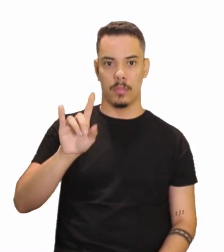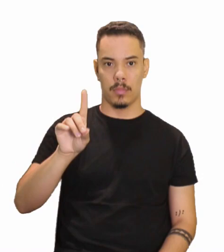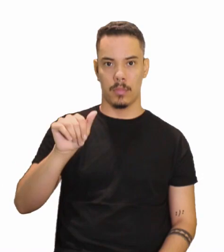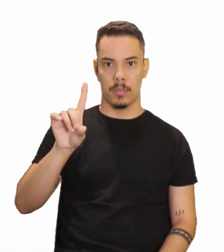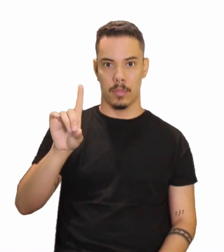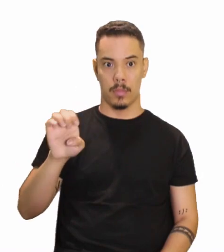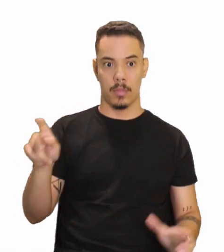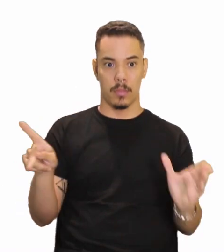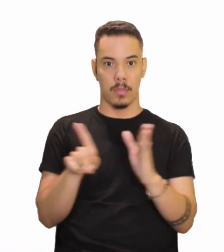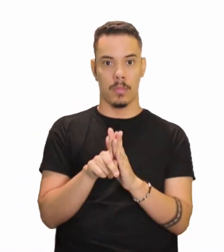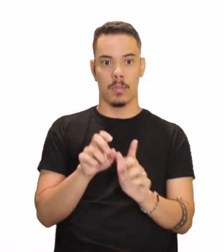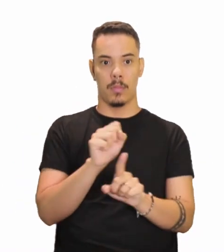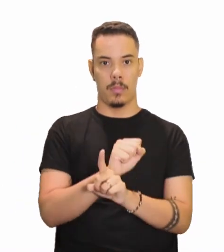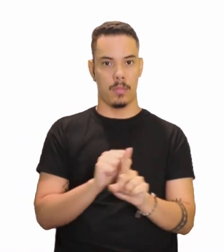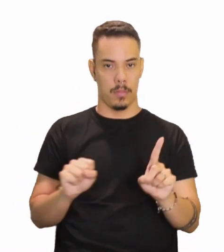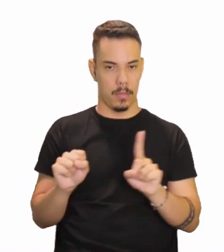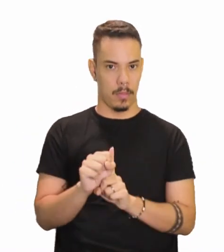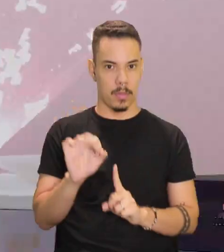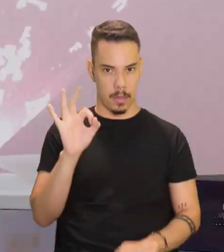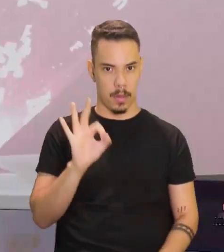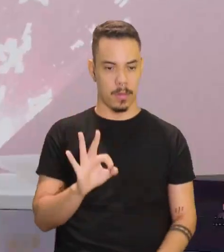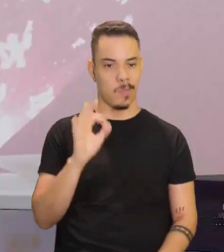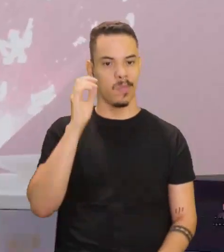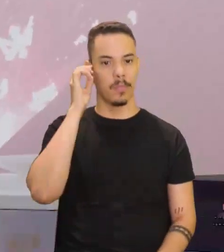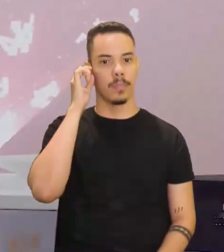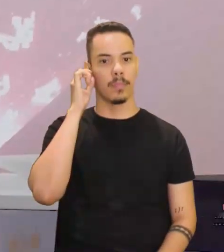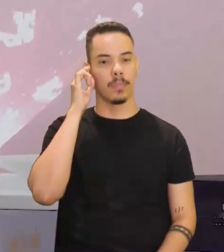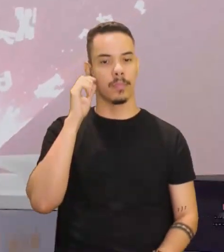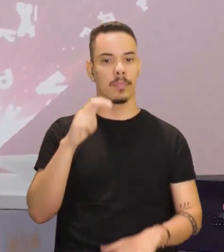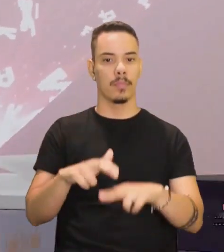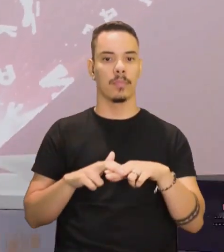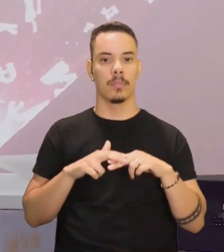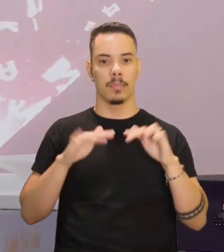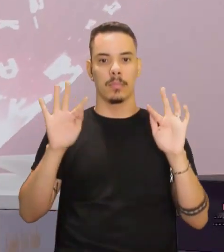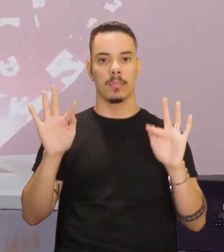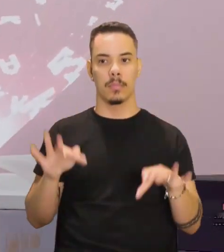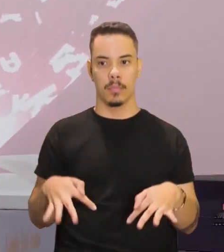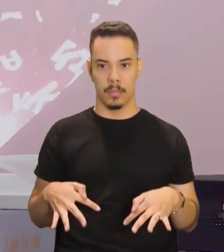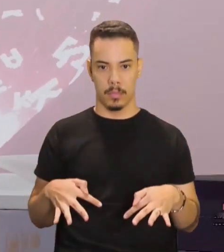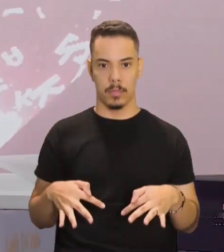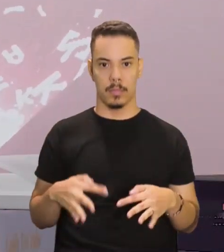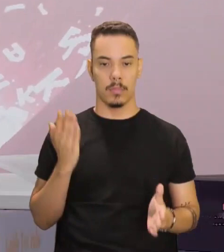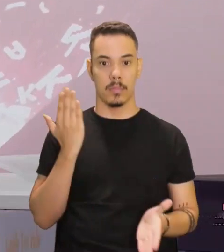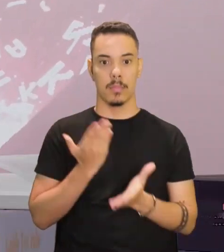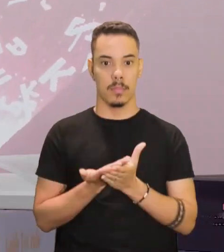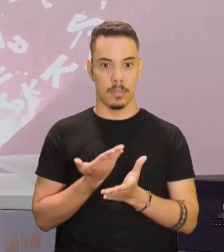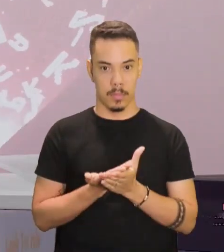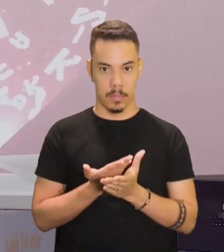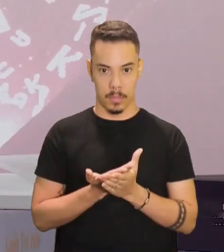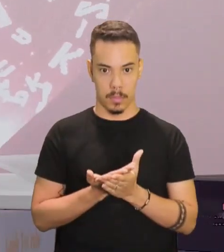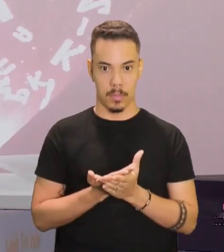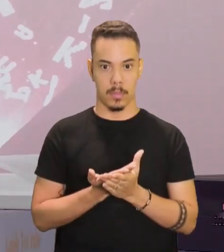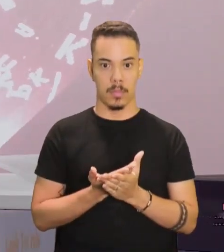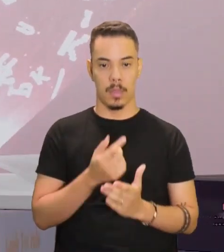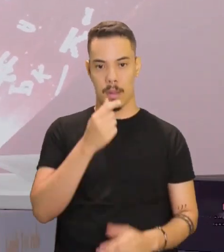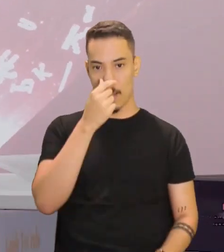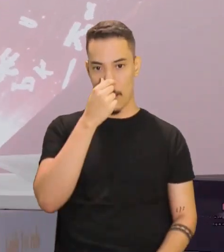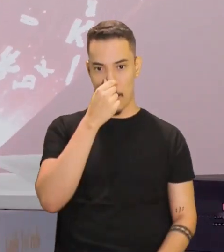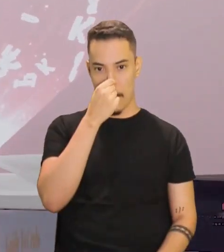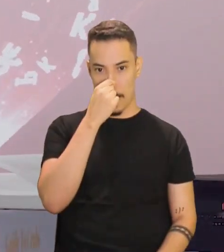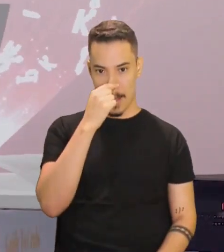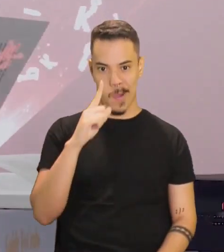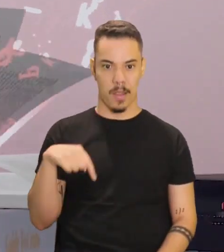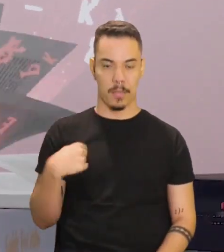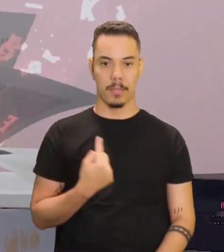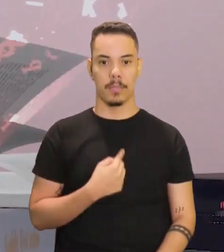da sociedade belezinha e para encerrar e a nossa aula nós